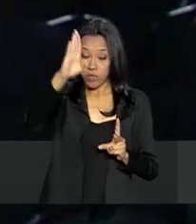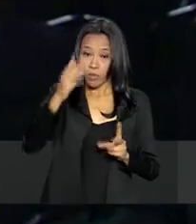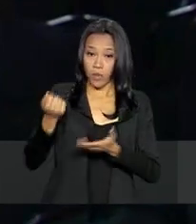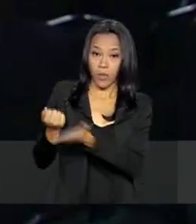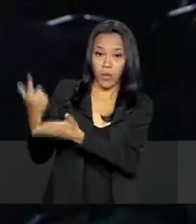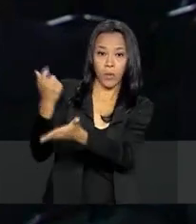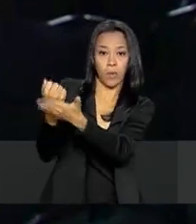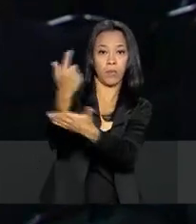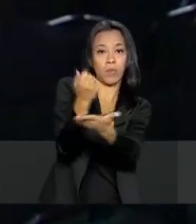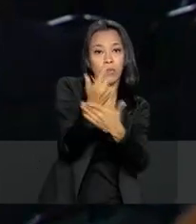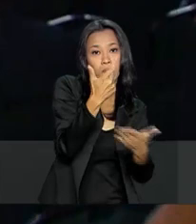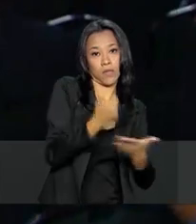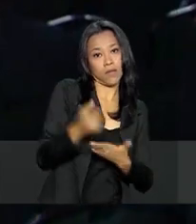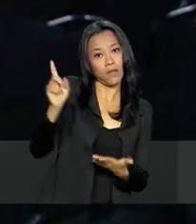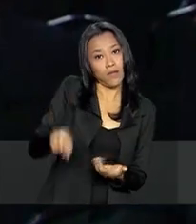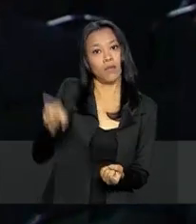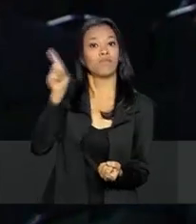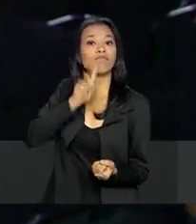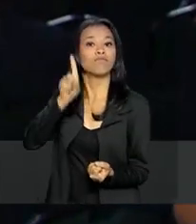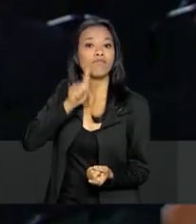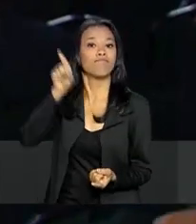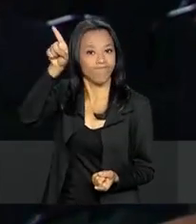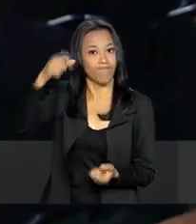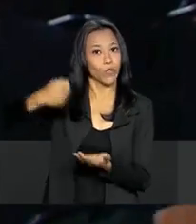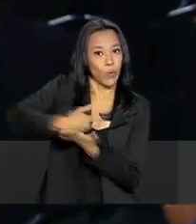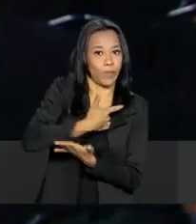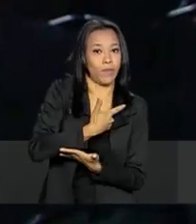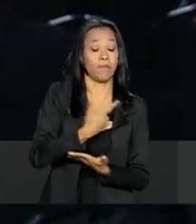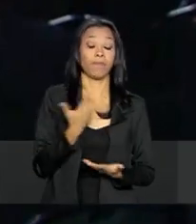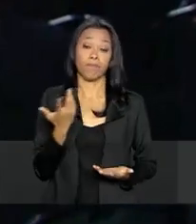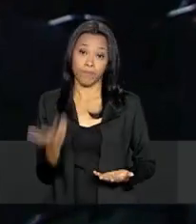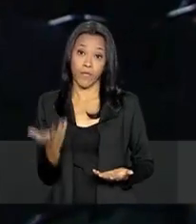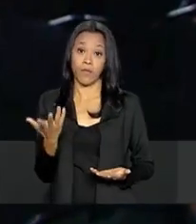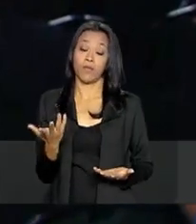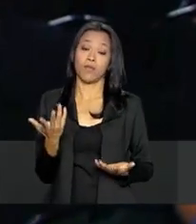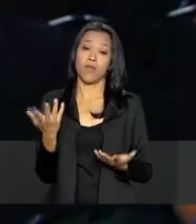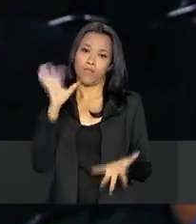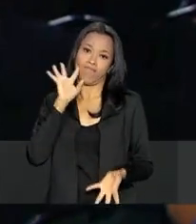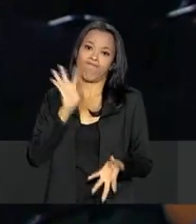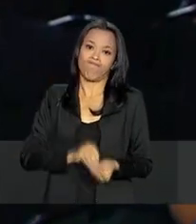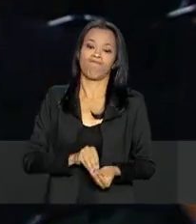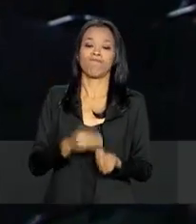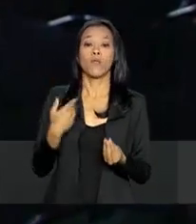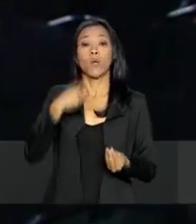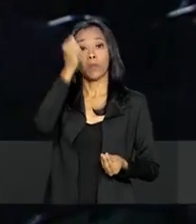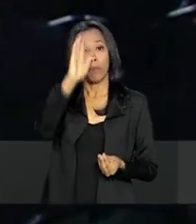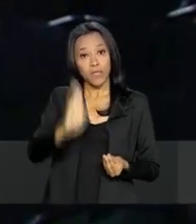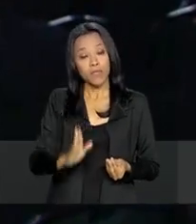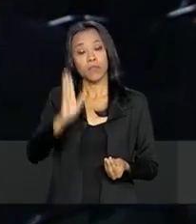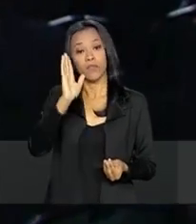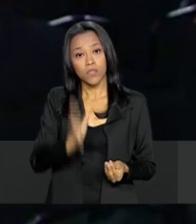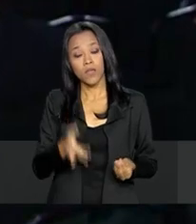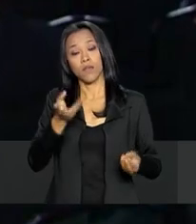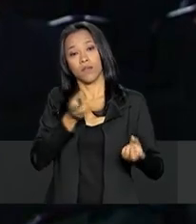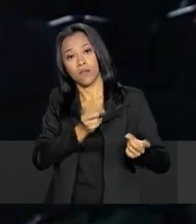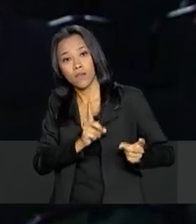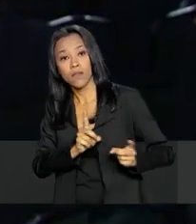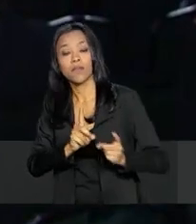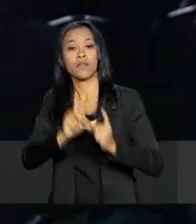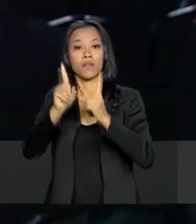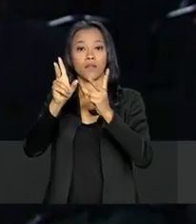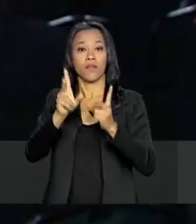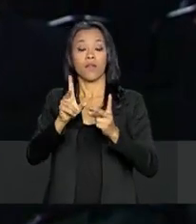Brasil é inclusive os Estados Unidos. Falando em números gerais, o Brasil exportou um total de